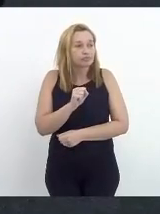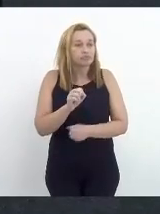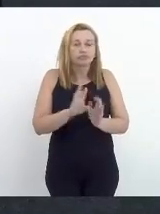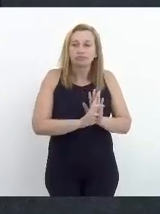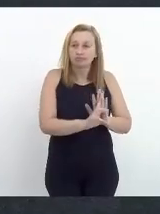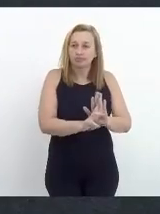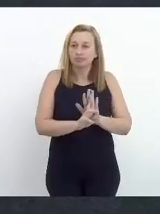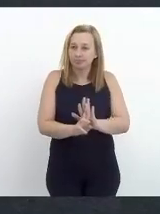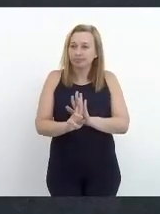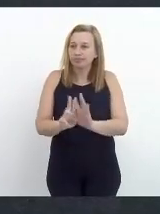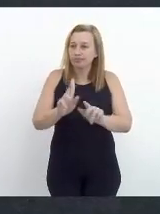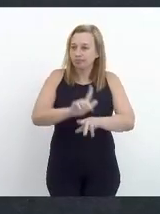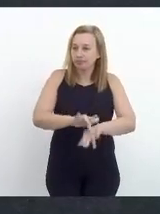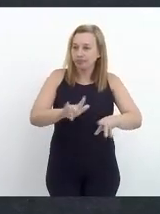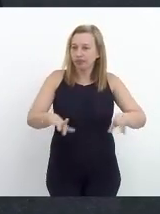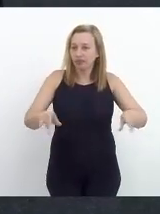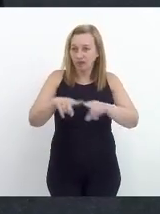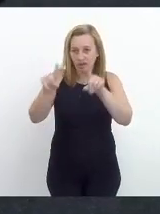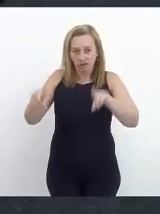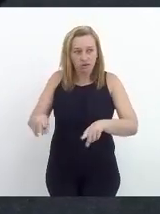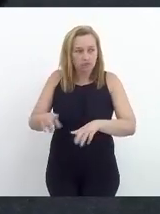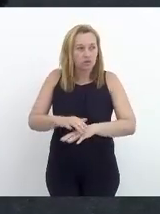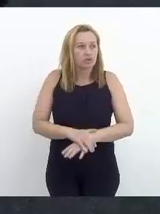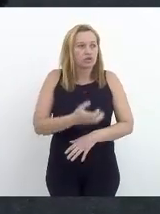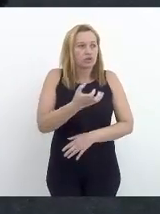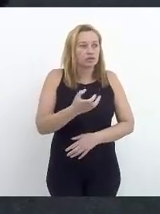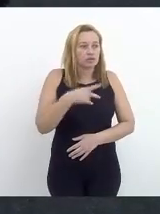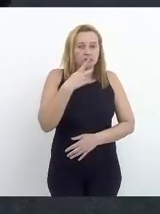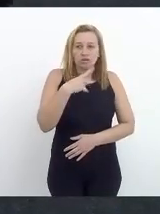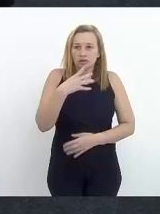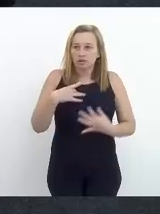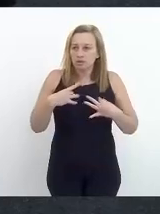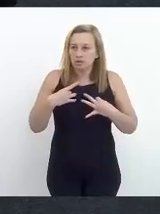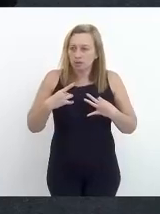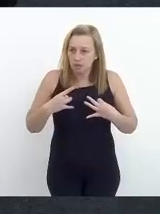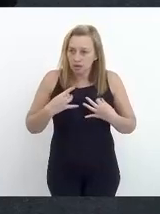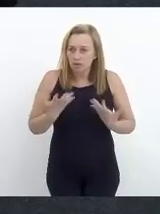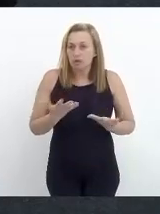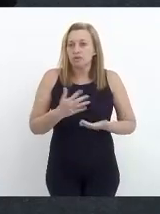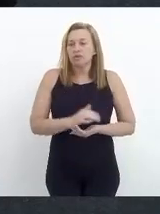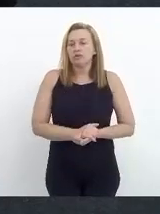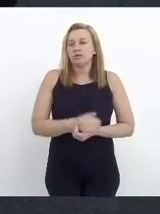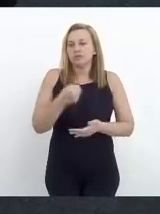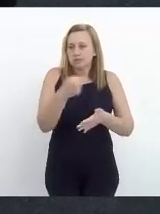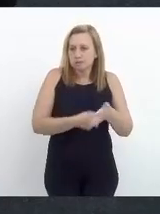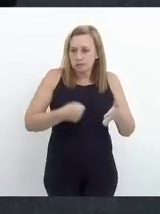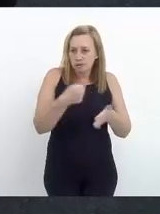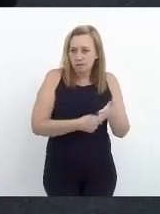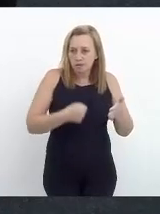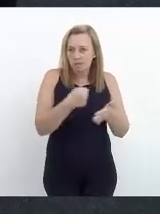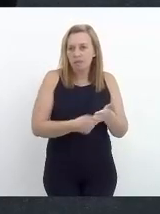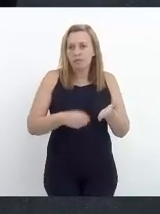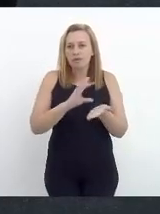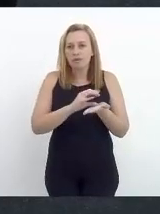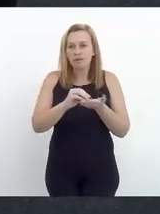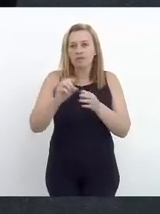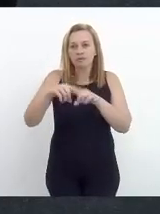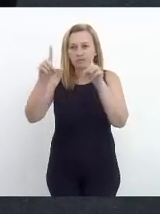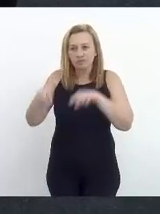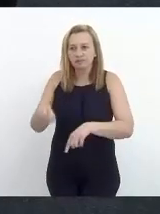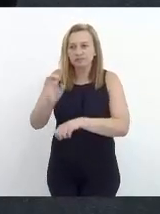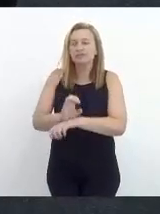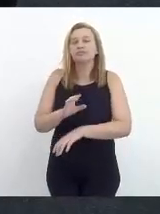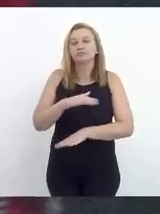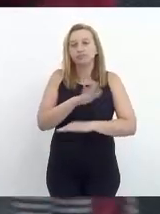representações variadas dos servidores, eu quero, inclusive, dizer que me solidarizo com boa parte das lutas, das pautas dos servidores estaduais, todos sabem disso